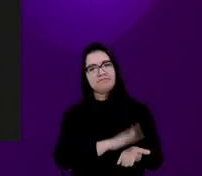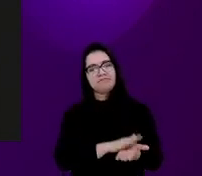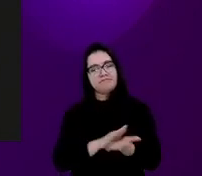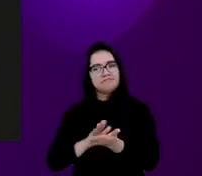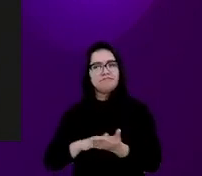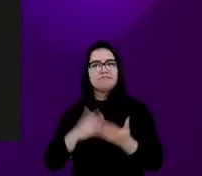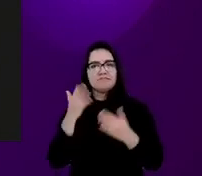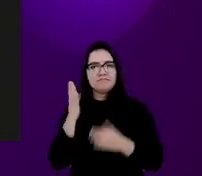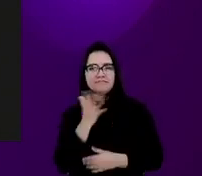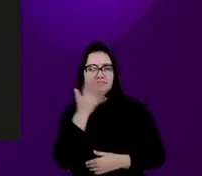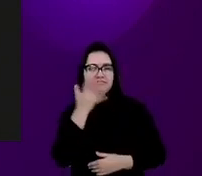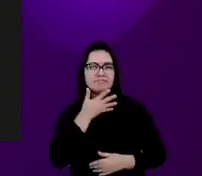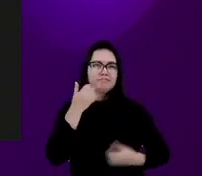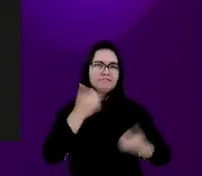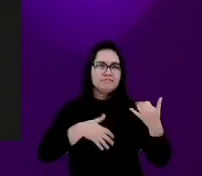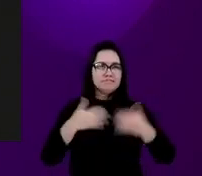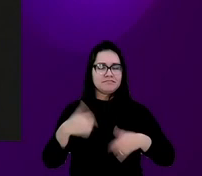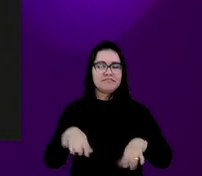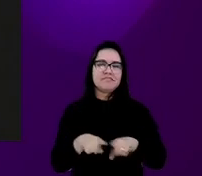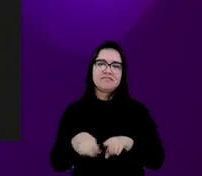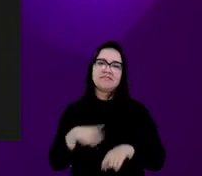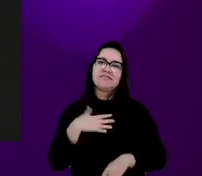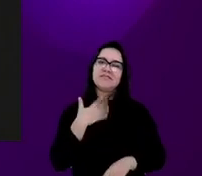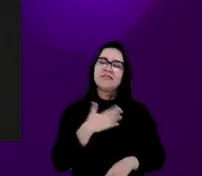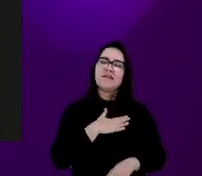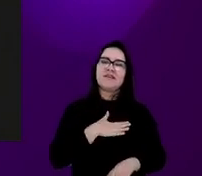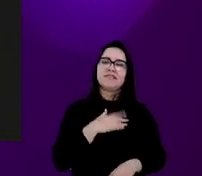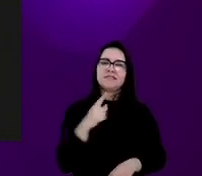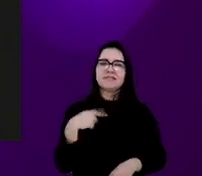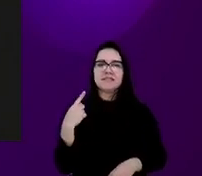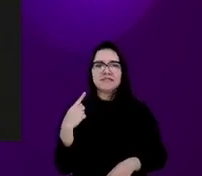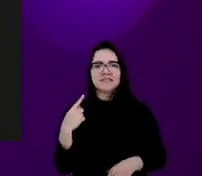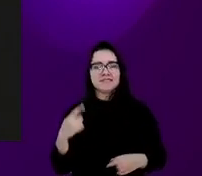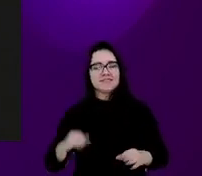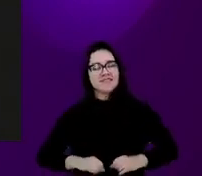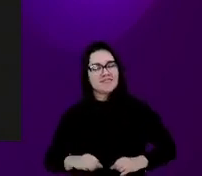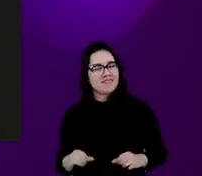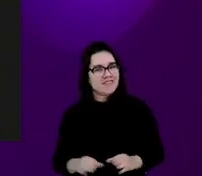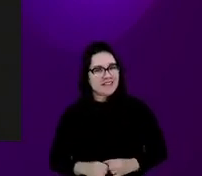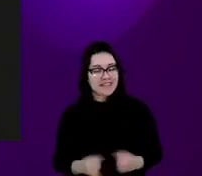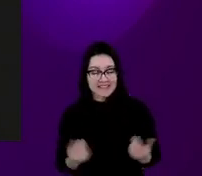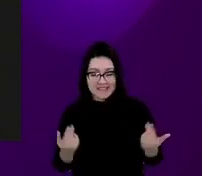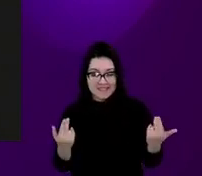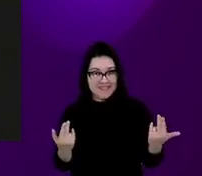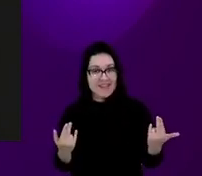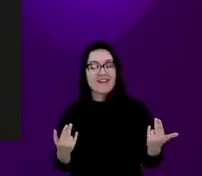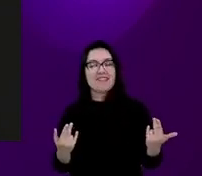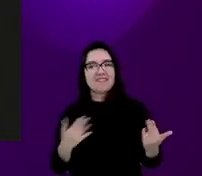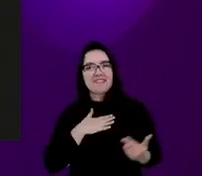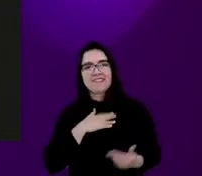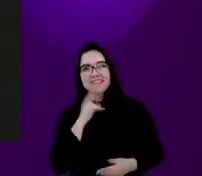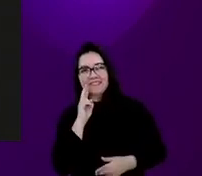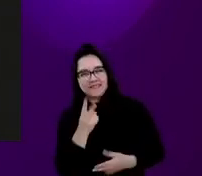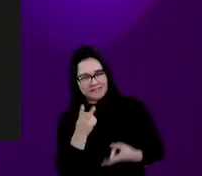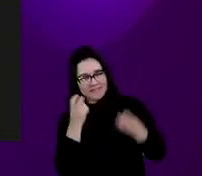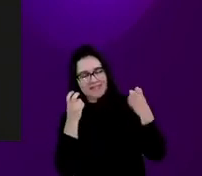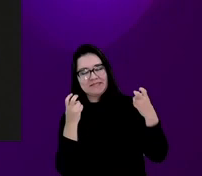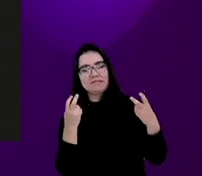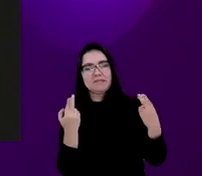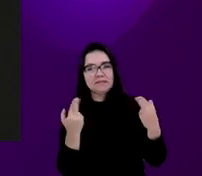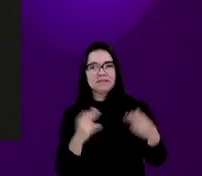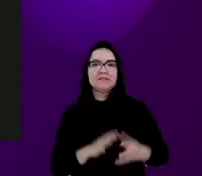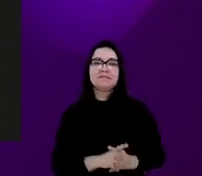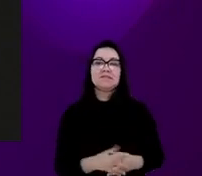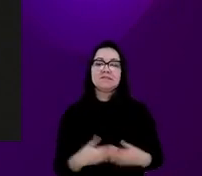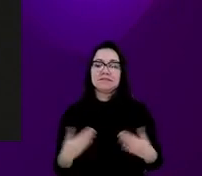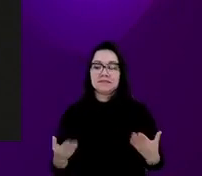pela palestra. A gente sempre gosta de ver colegas sofrendo igual a gente sofre, às vezes solitariamente no centro cirúrgico. Então é isso. Eu